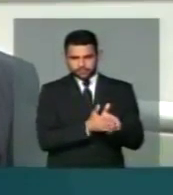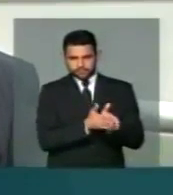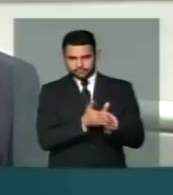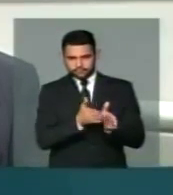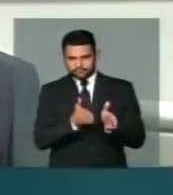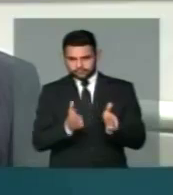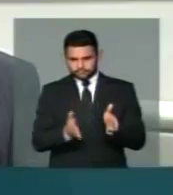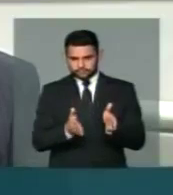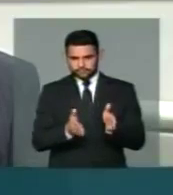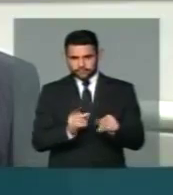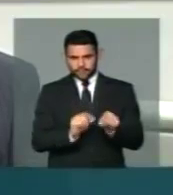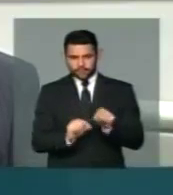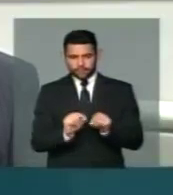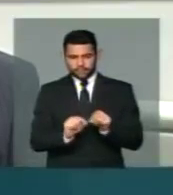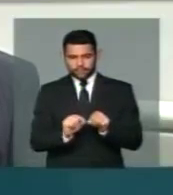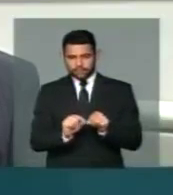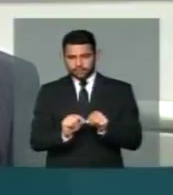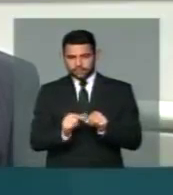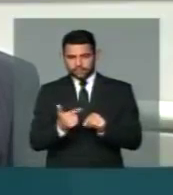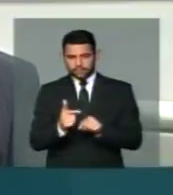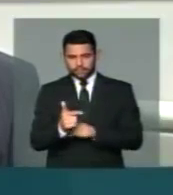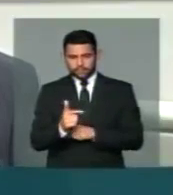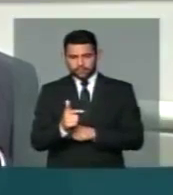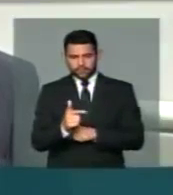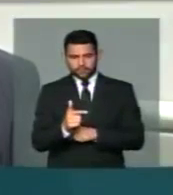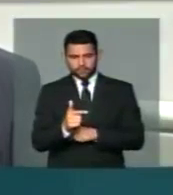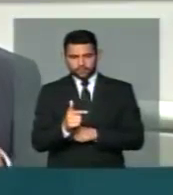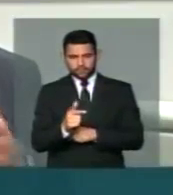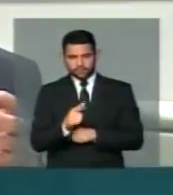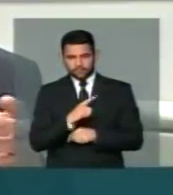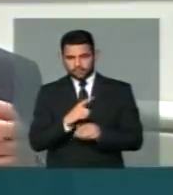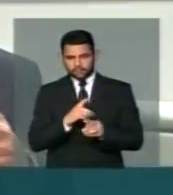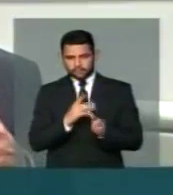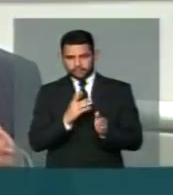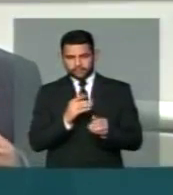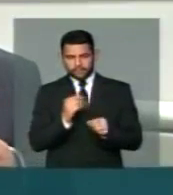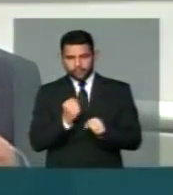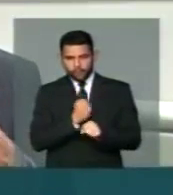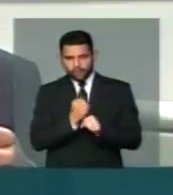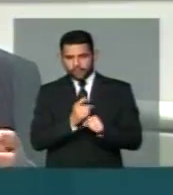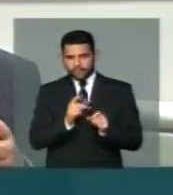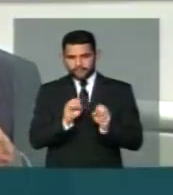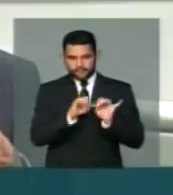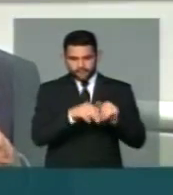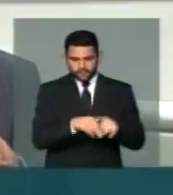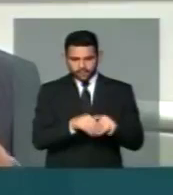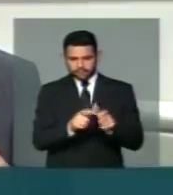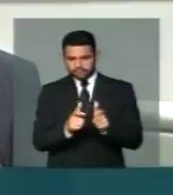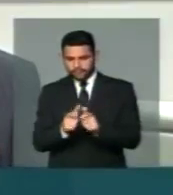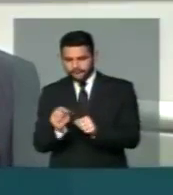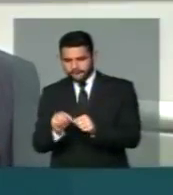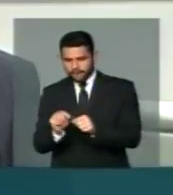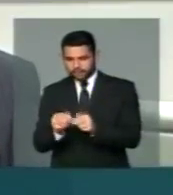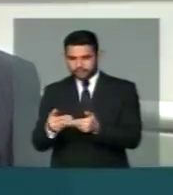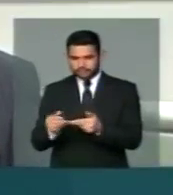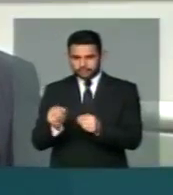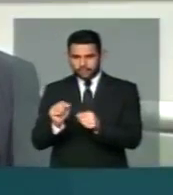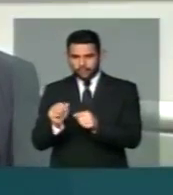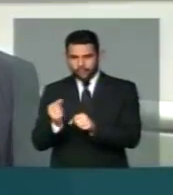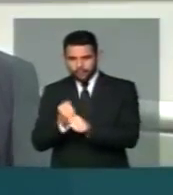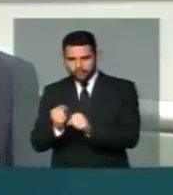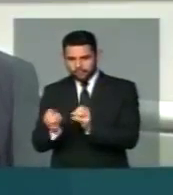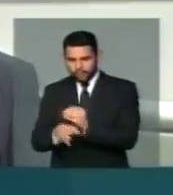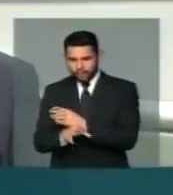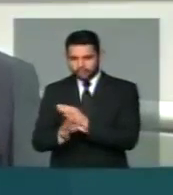período, para que não haja pedaços da obra concluídos enquanto outros pedaços